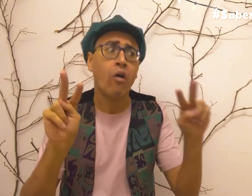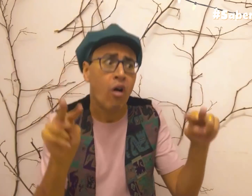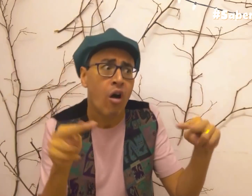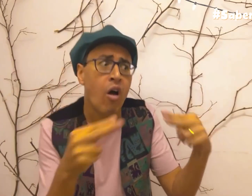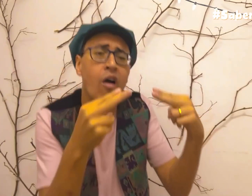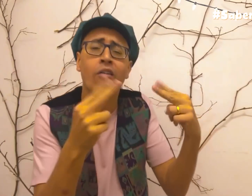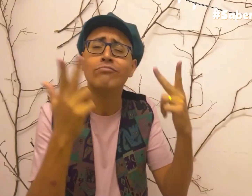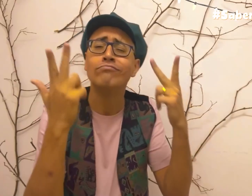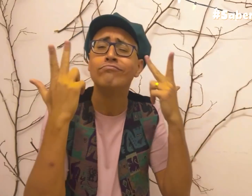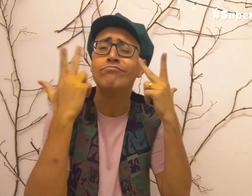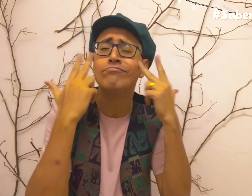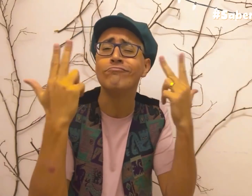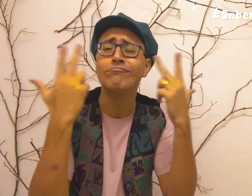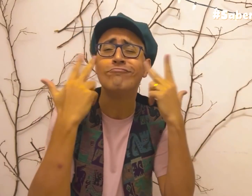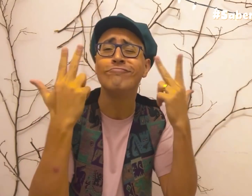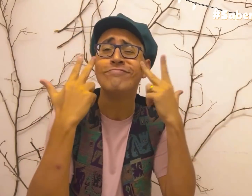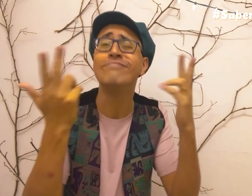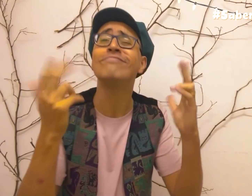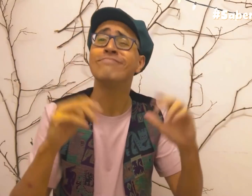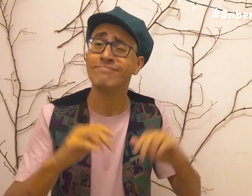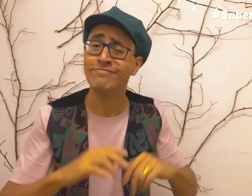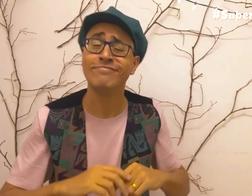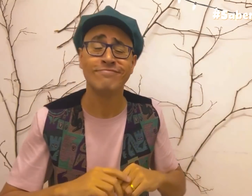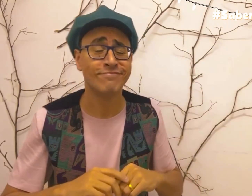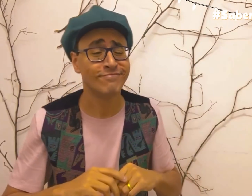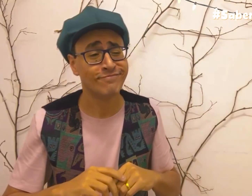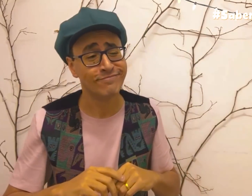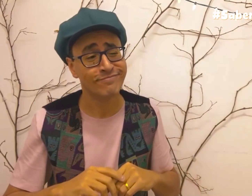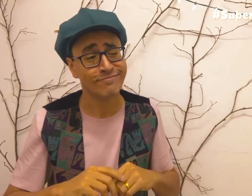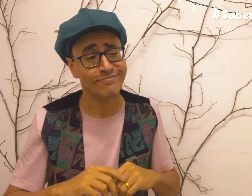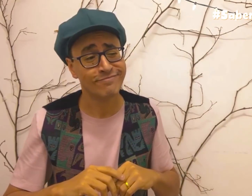e não se estranharam.